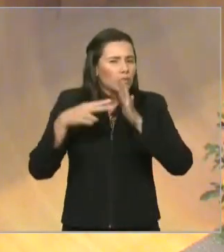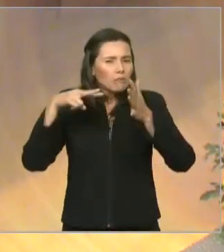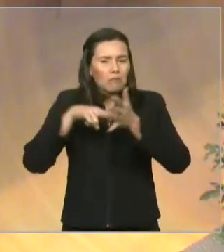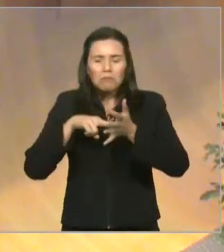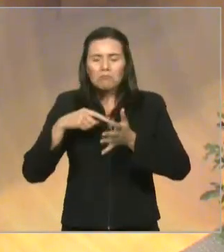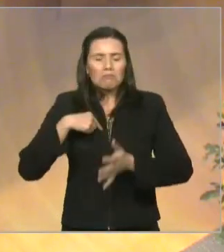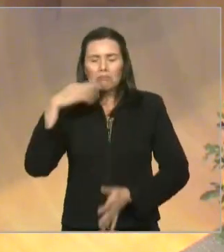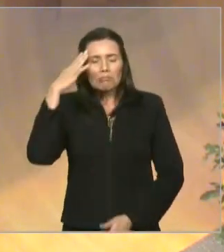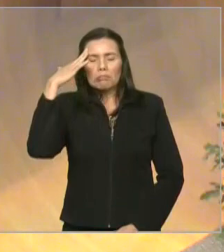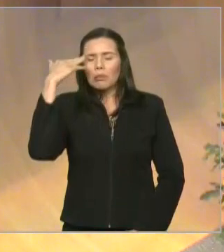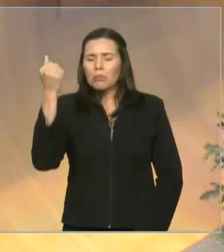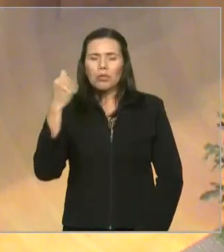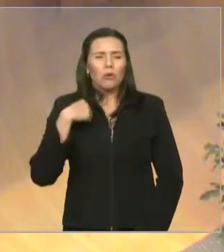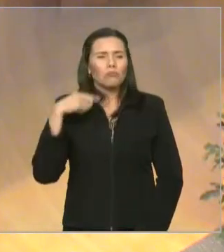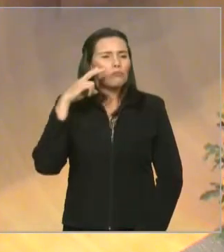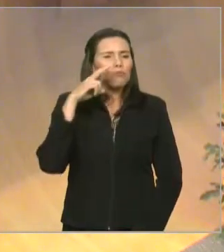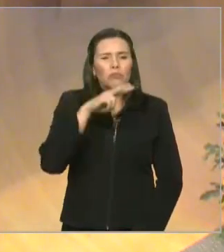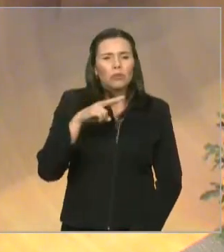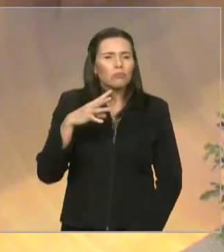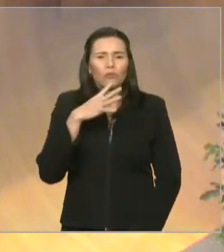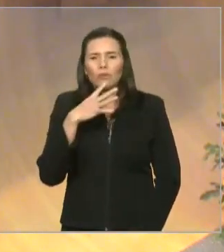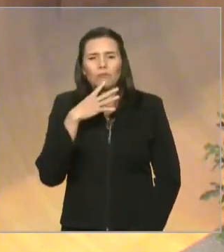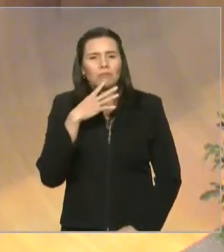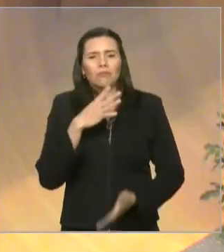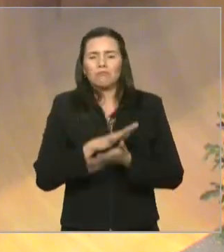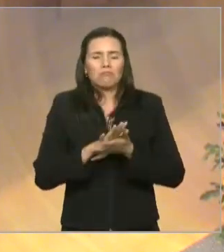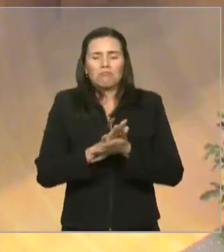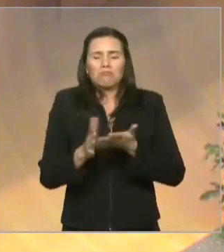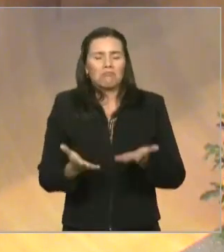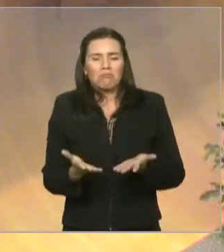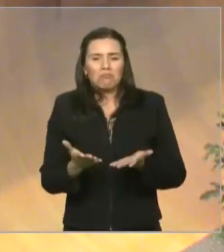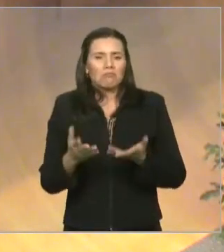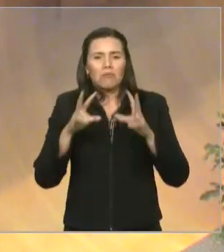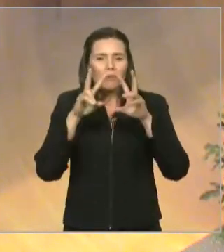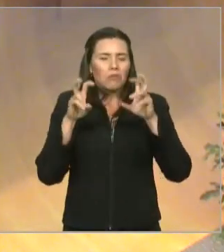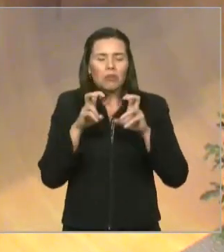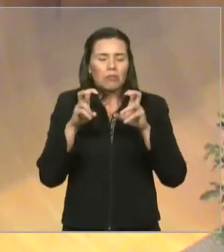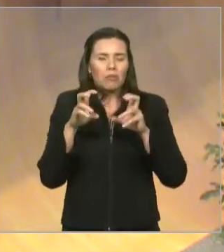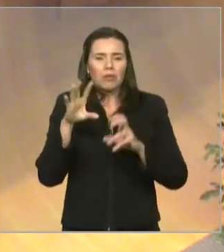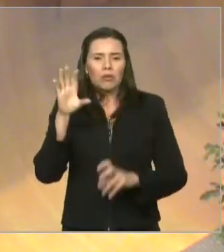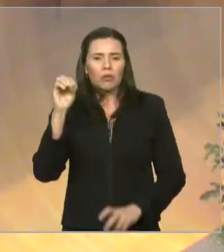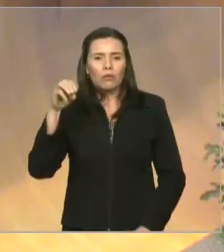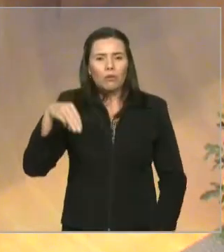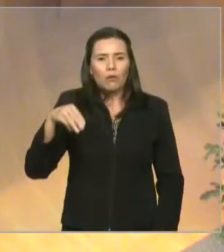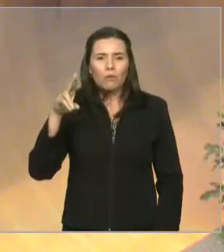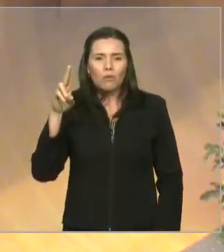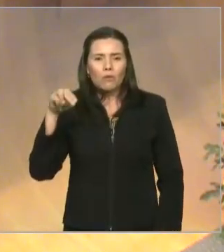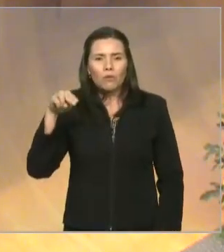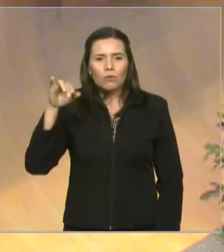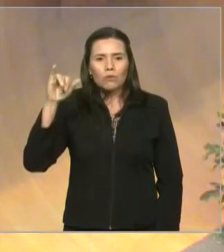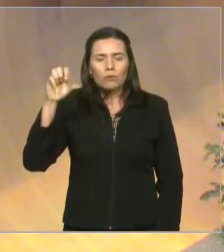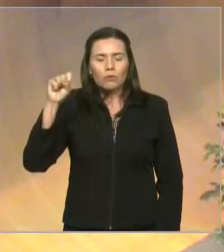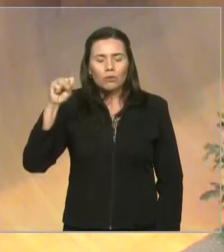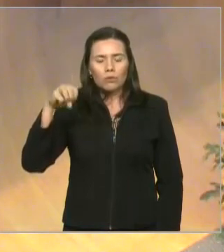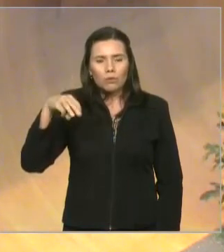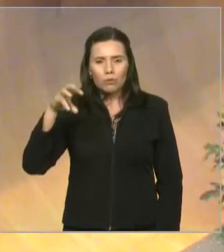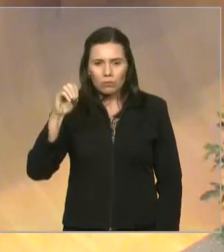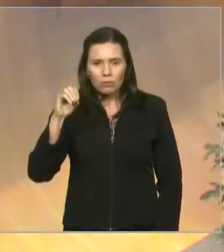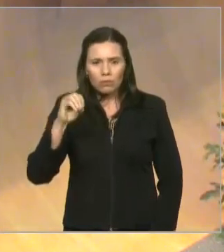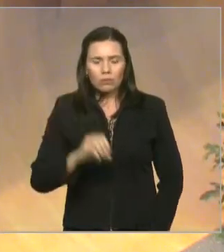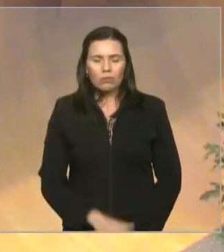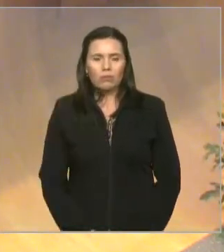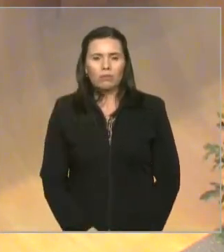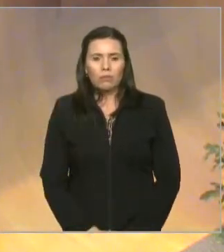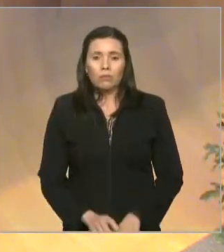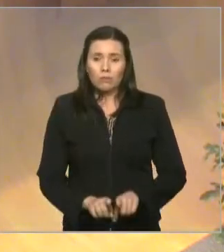lia aquilo ali. Eu não conhecia Marx, não queria coisa nenhuma. Mas eu fui vítima, nós fomos vítima de